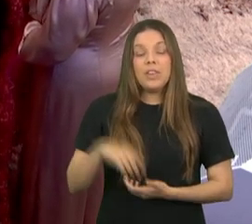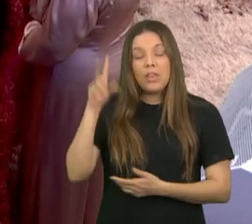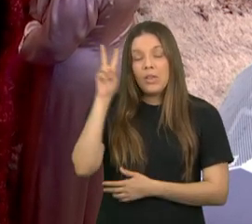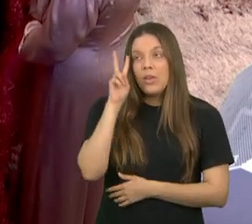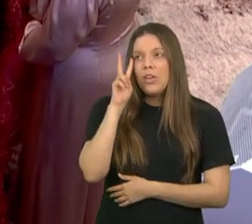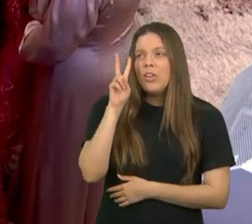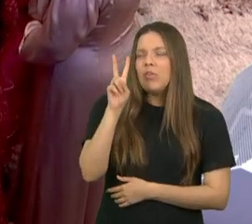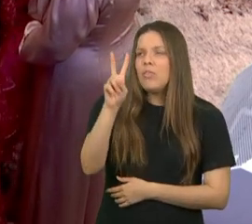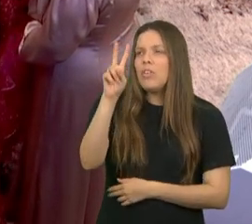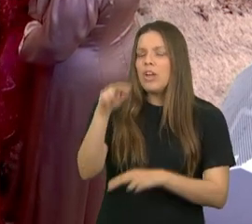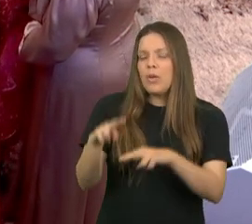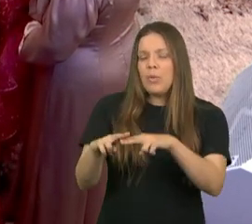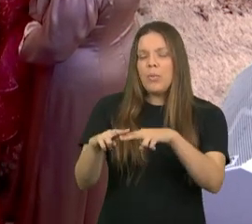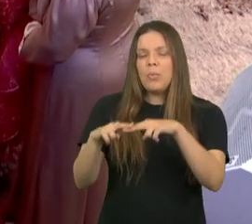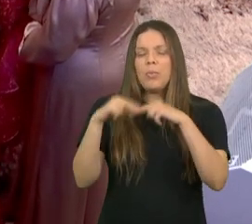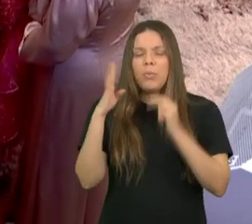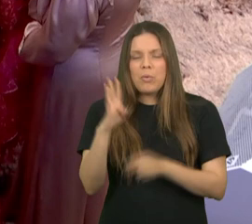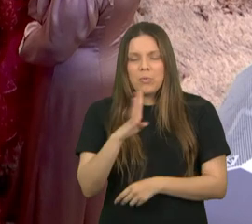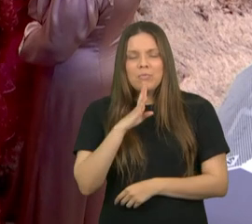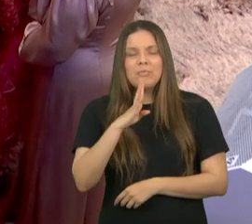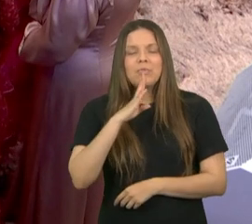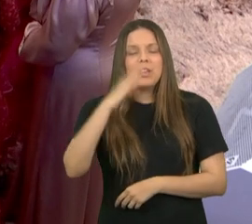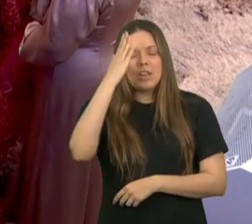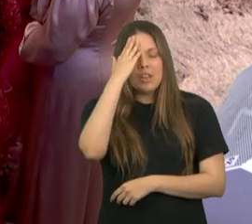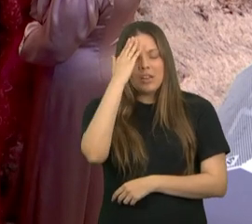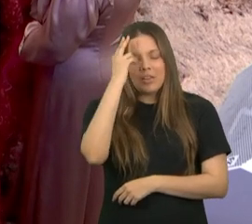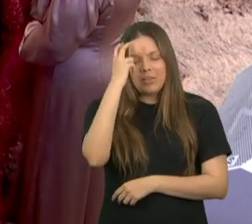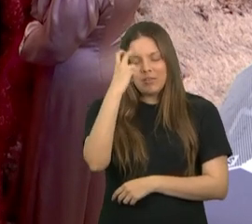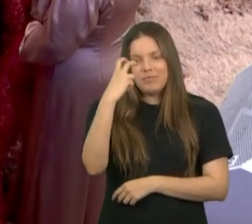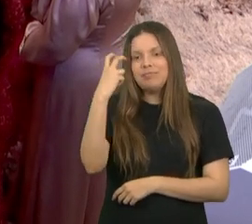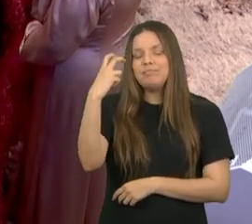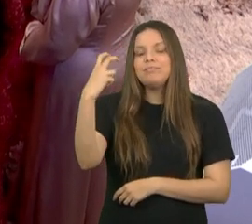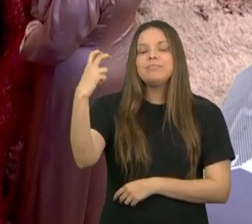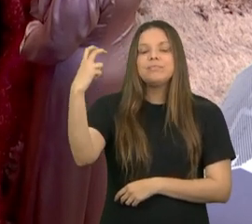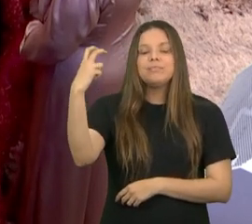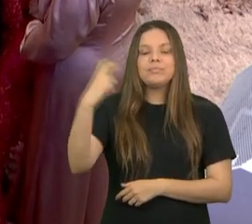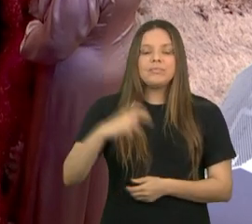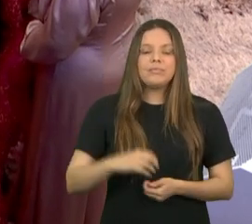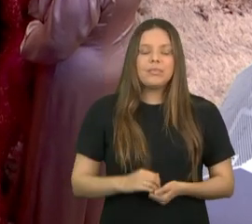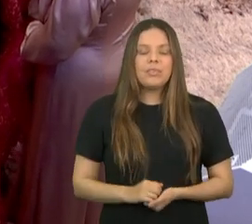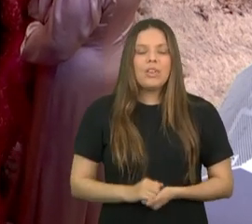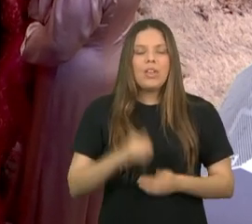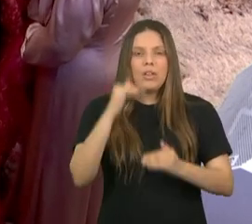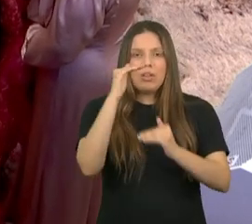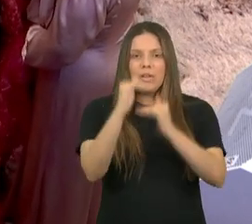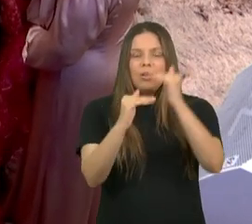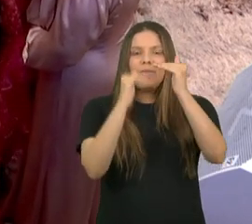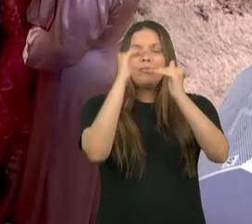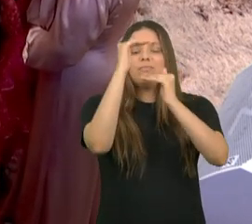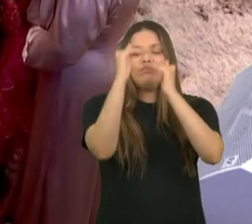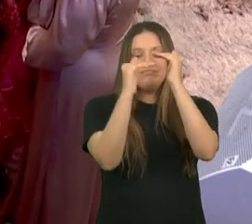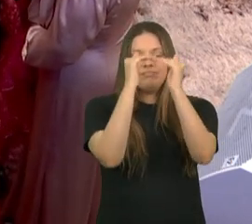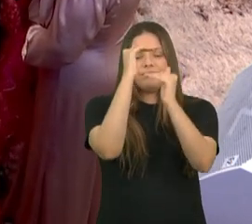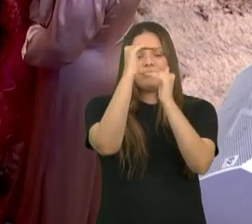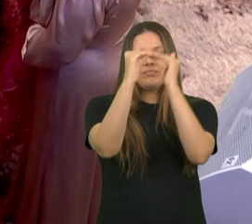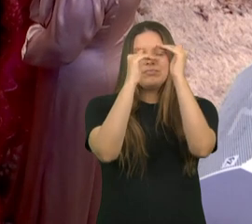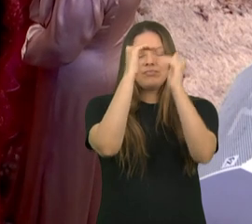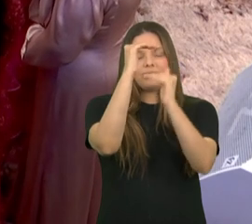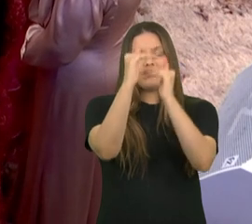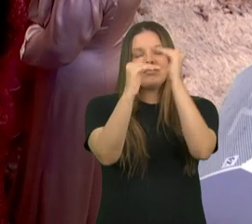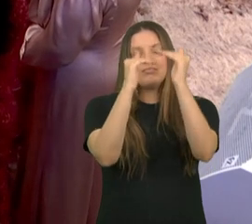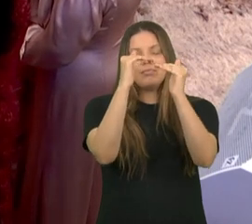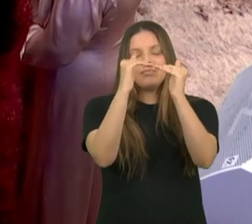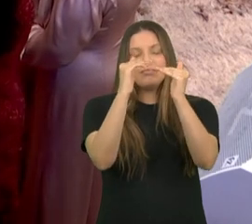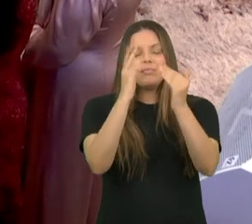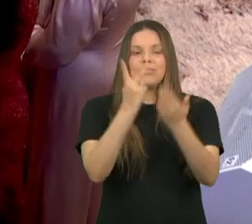conhecimento. E quando ele ergue os olhos, a construção é